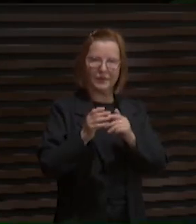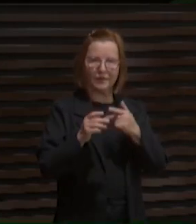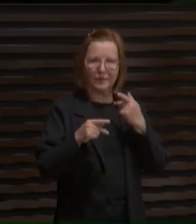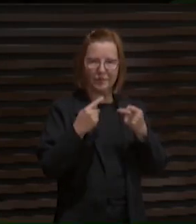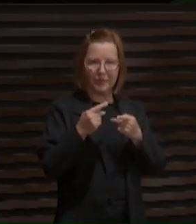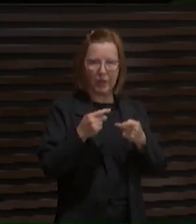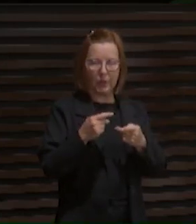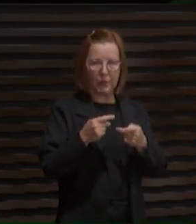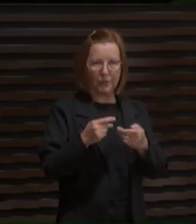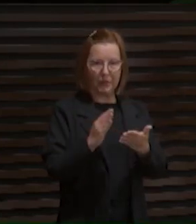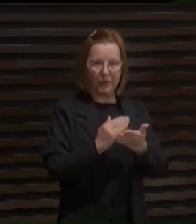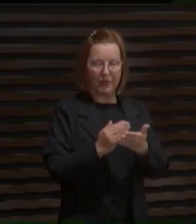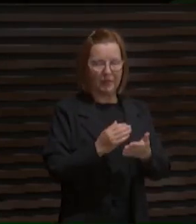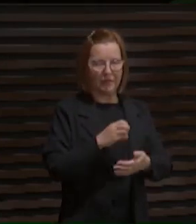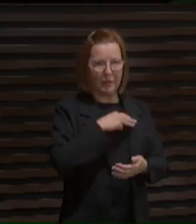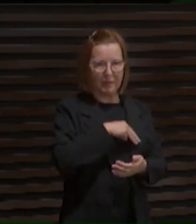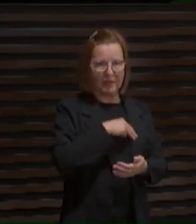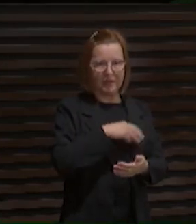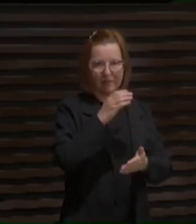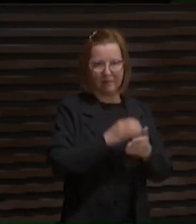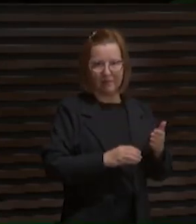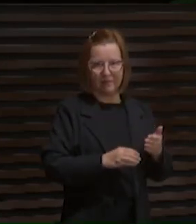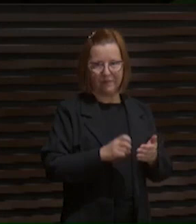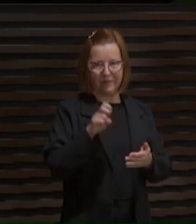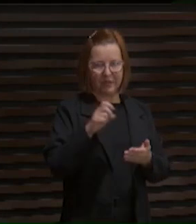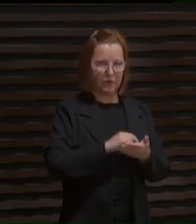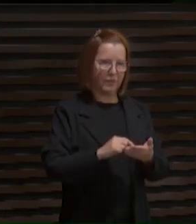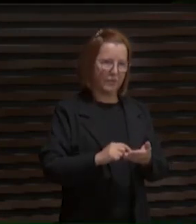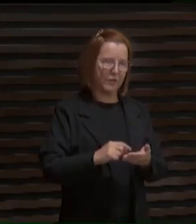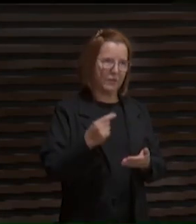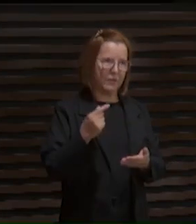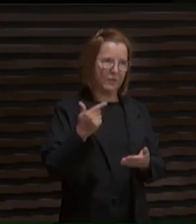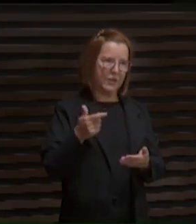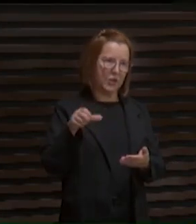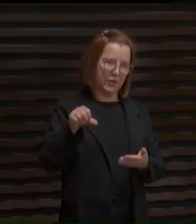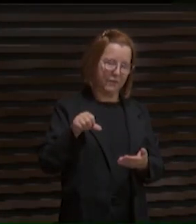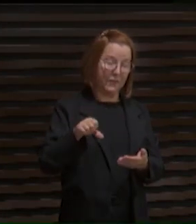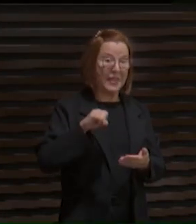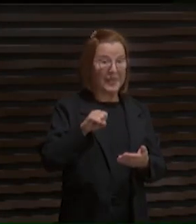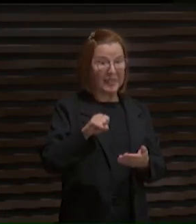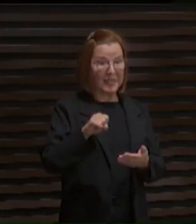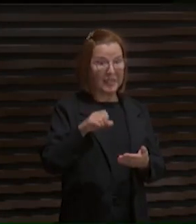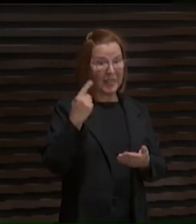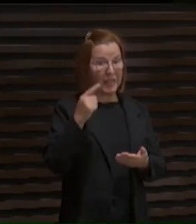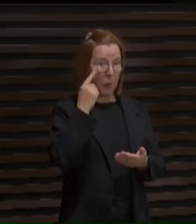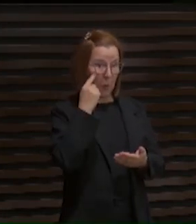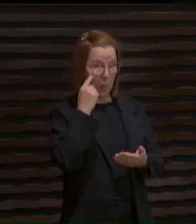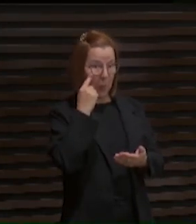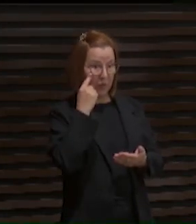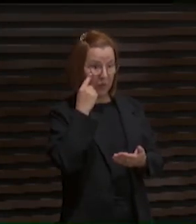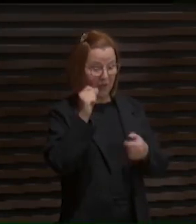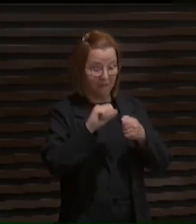Mateus 5, do 29 ao 30. Se o seu olho direito leva você